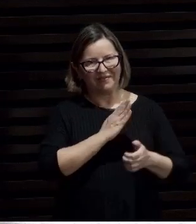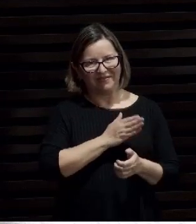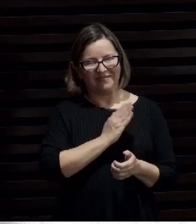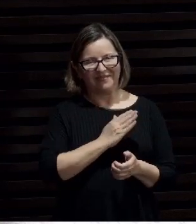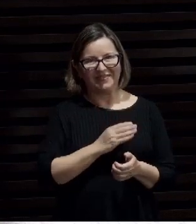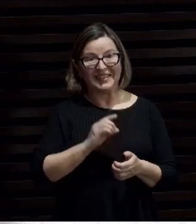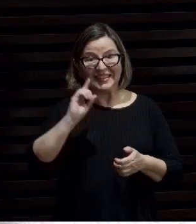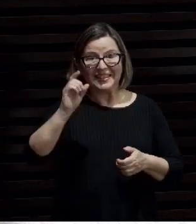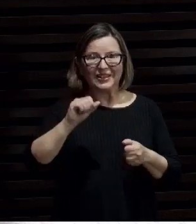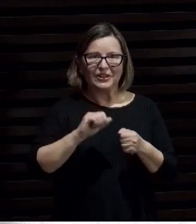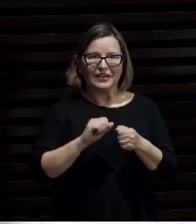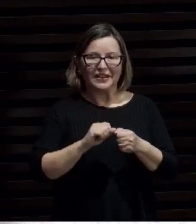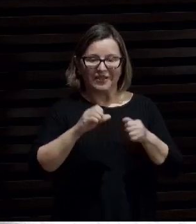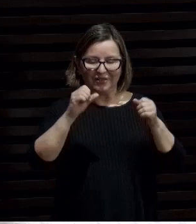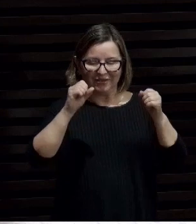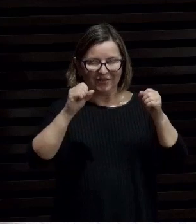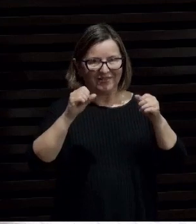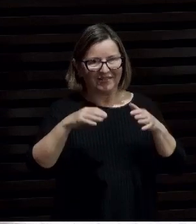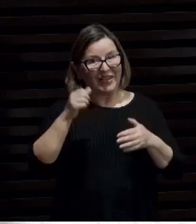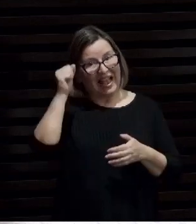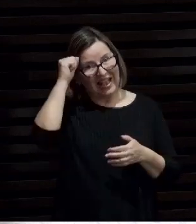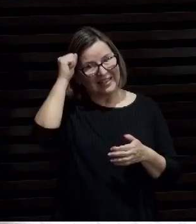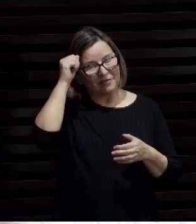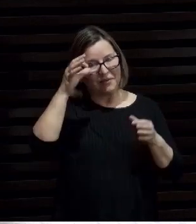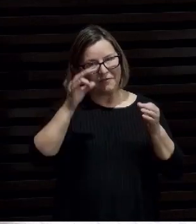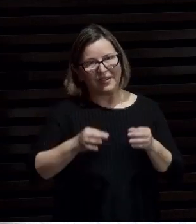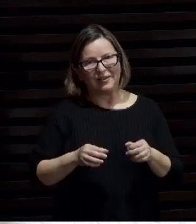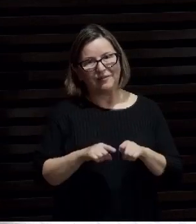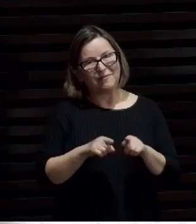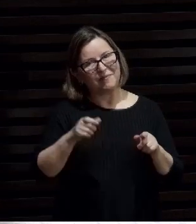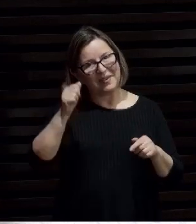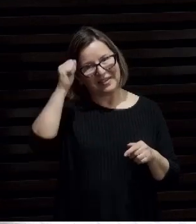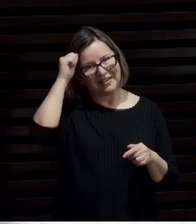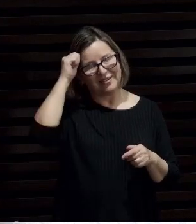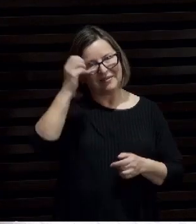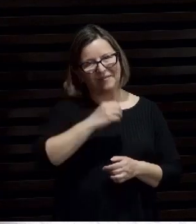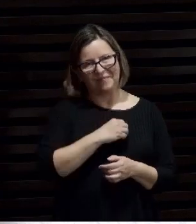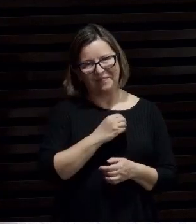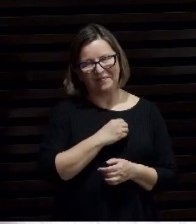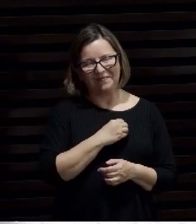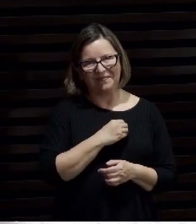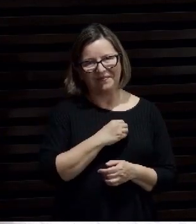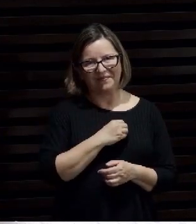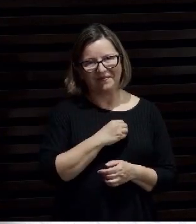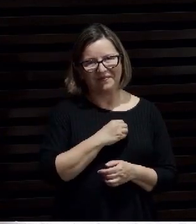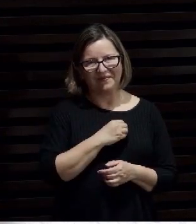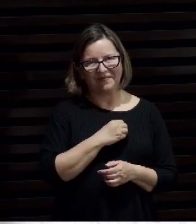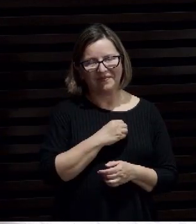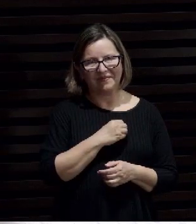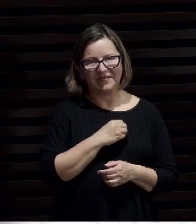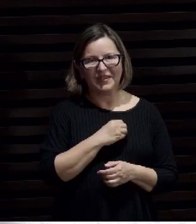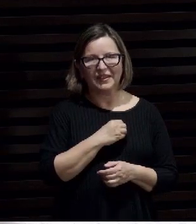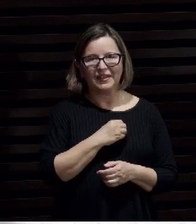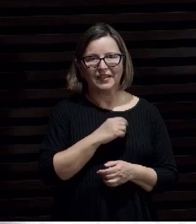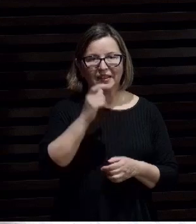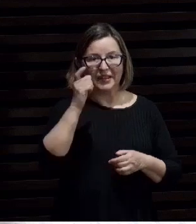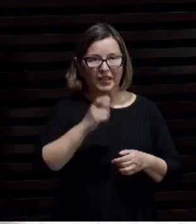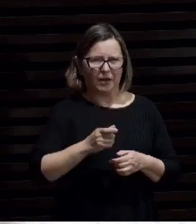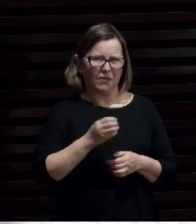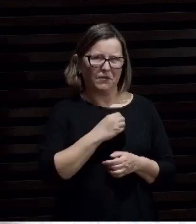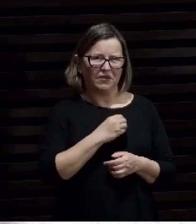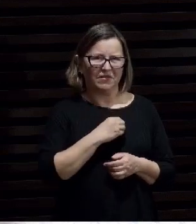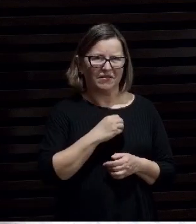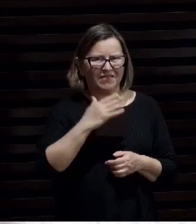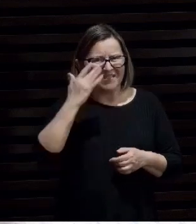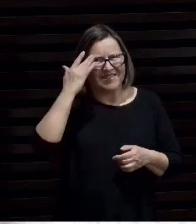Deus criou o homem perfeito, mas o homem caiu em pecado. E o homem mergulhado em pecado não sabe mais quem é Deus, não